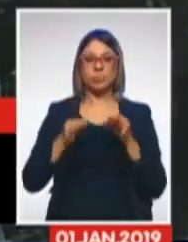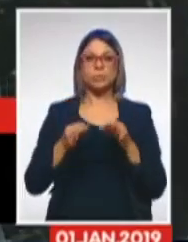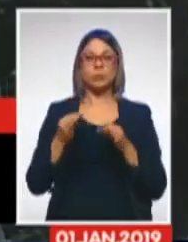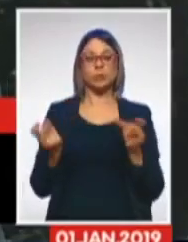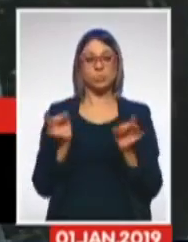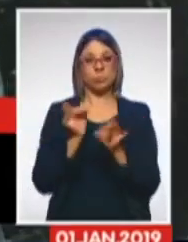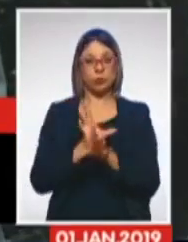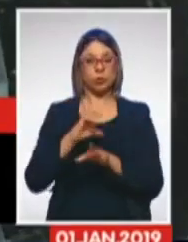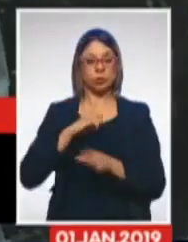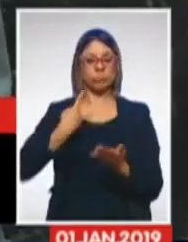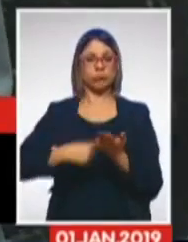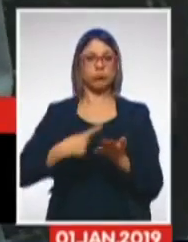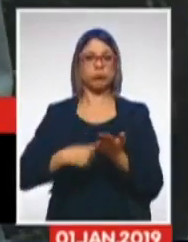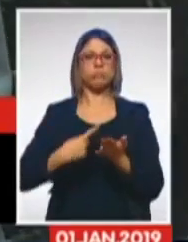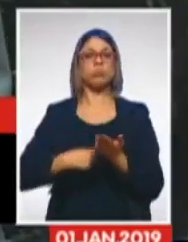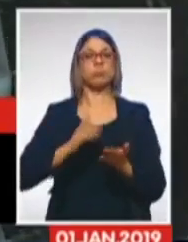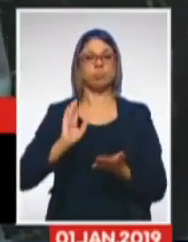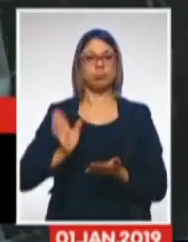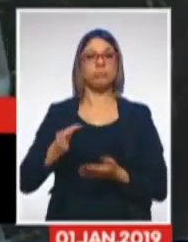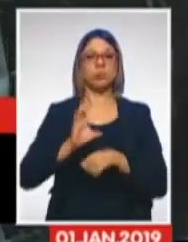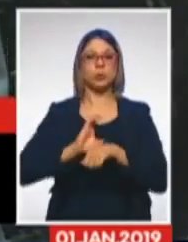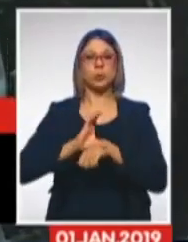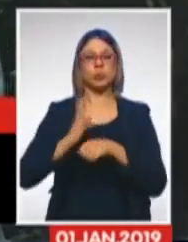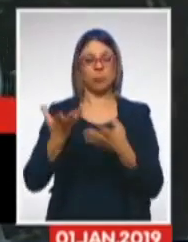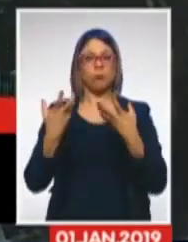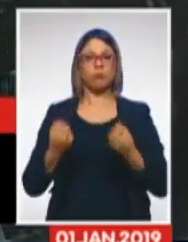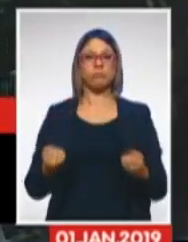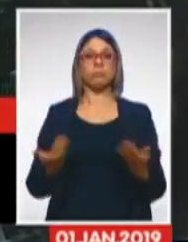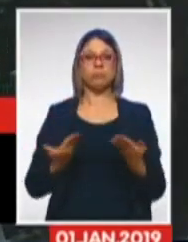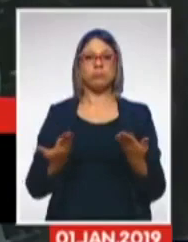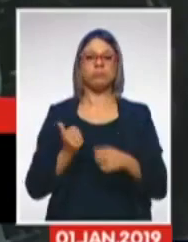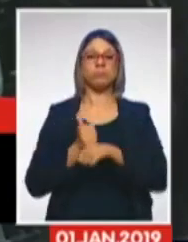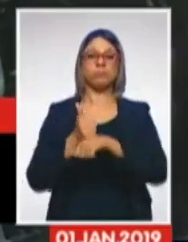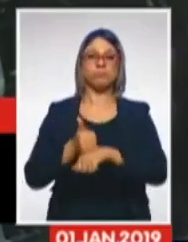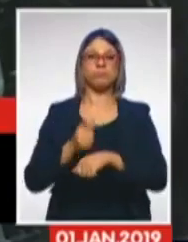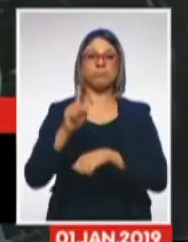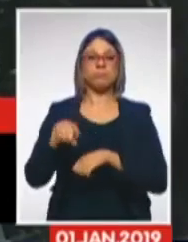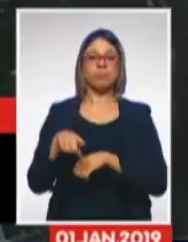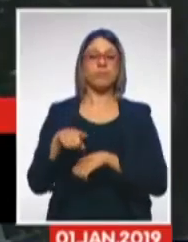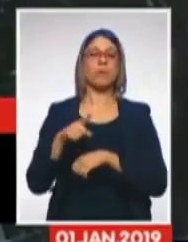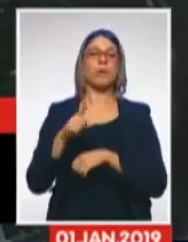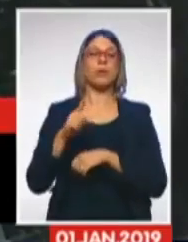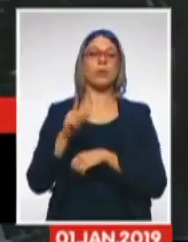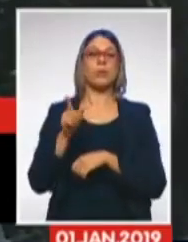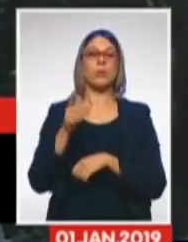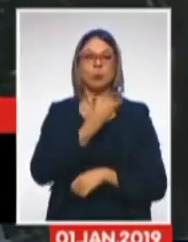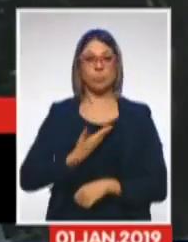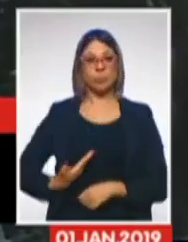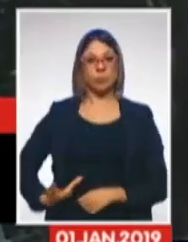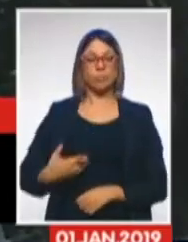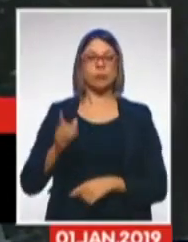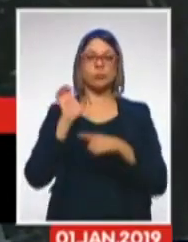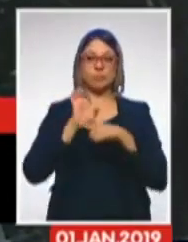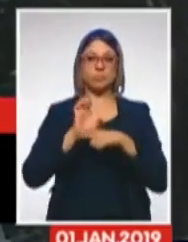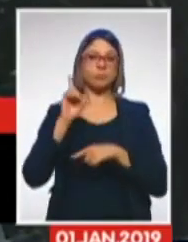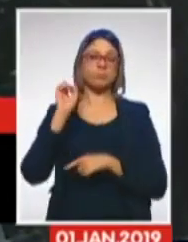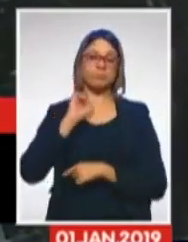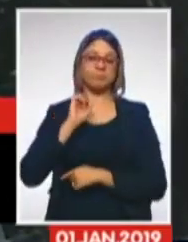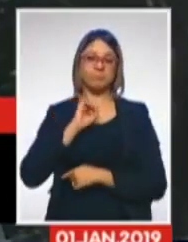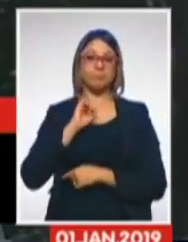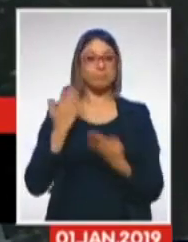de prestar o compromisso constitucional, tomou posse no cargo de governador do Estado de Minas Gerais. E, para